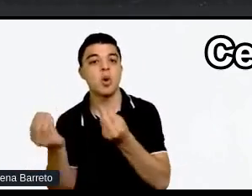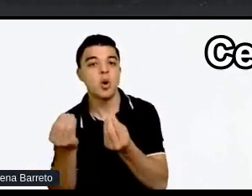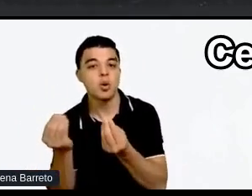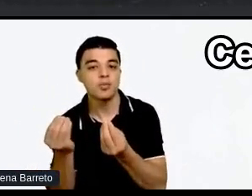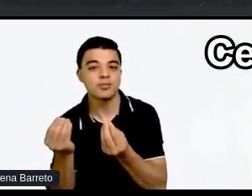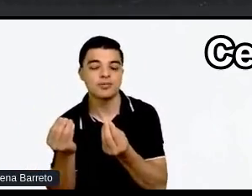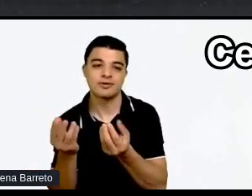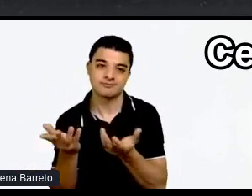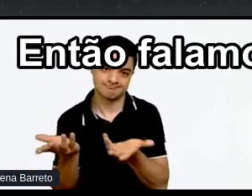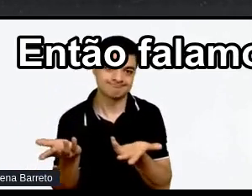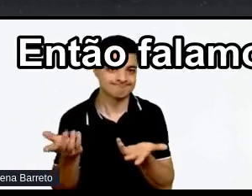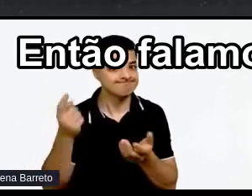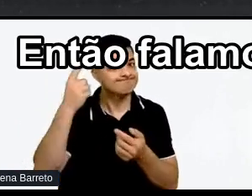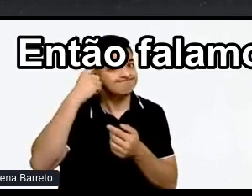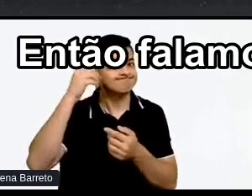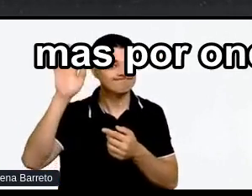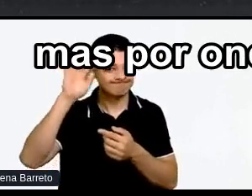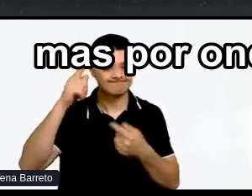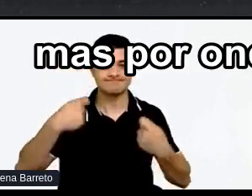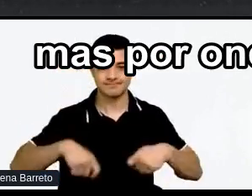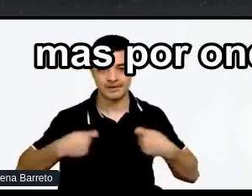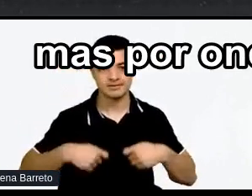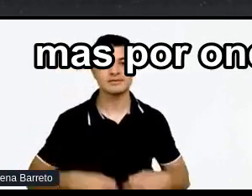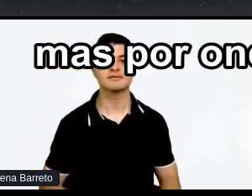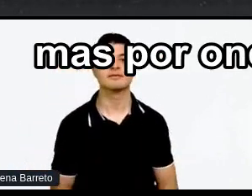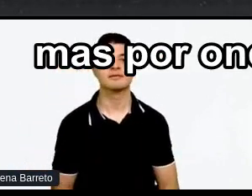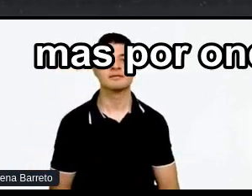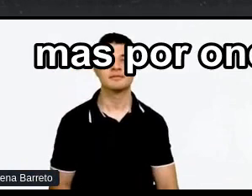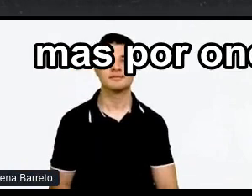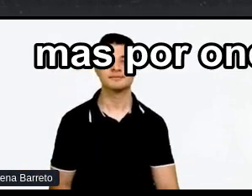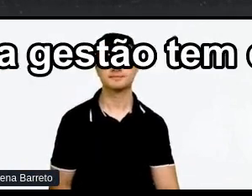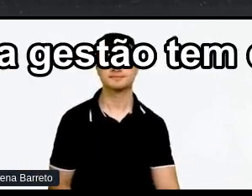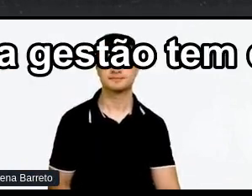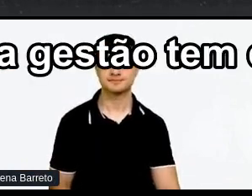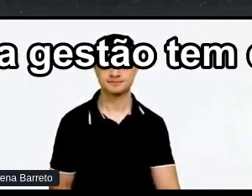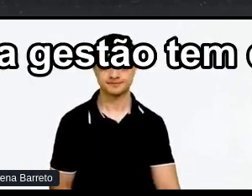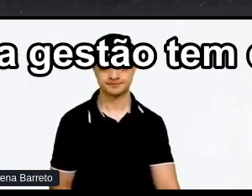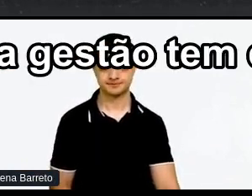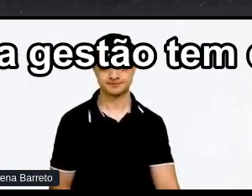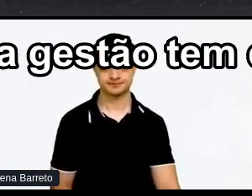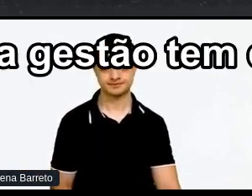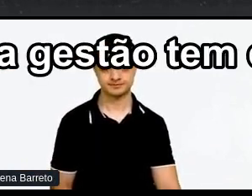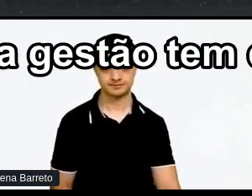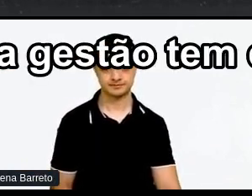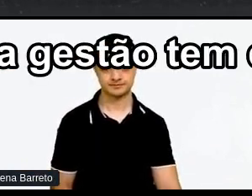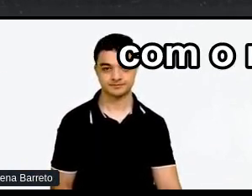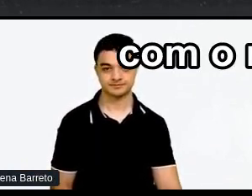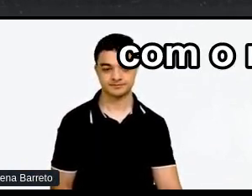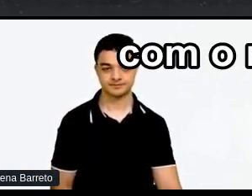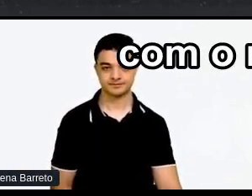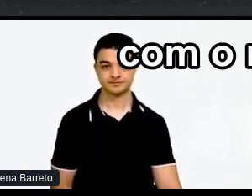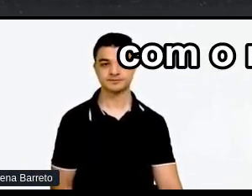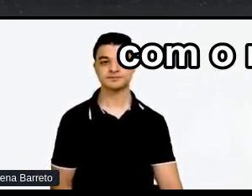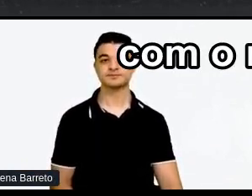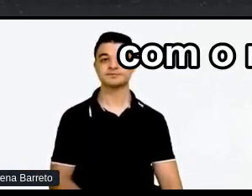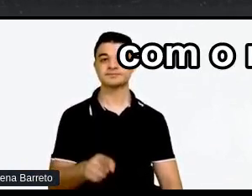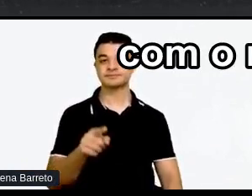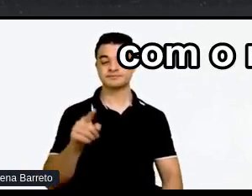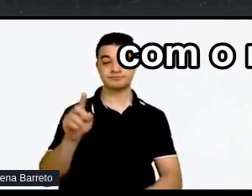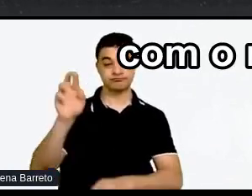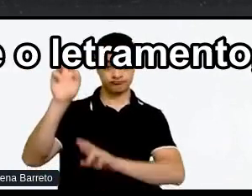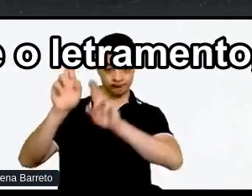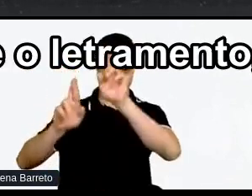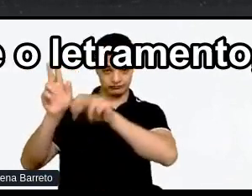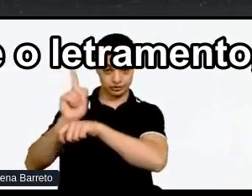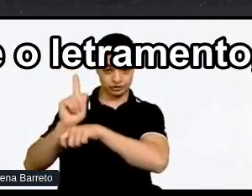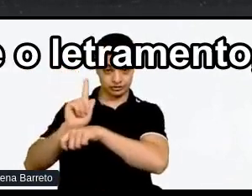Certo. Então, falamos aqui muito, mas por onde começar? A alta gestão, ela tem que estar envolvida com o negócio.